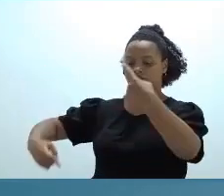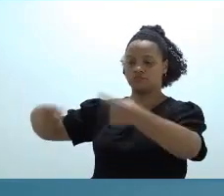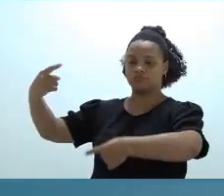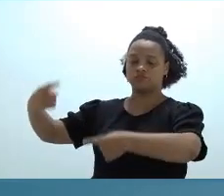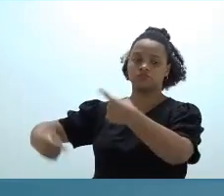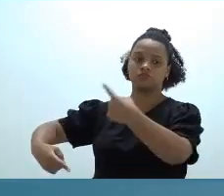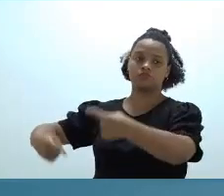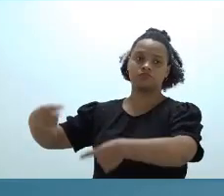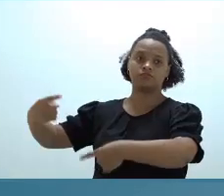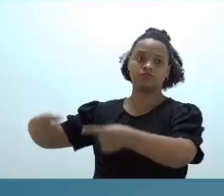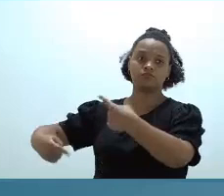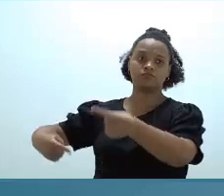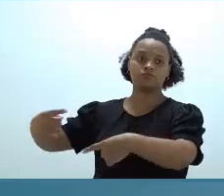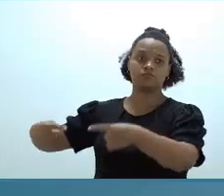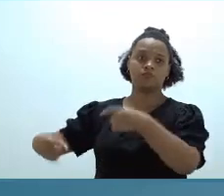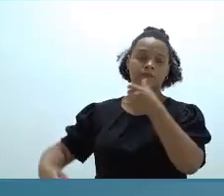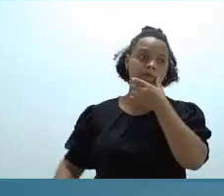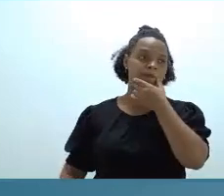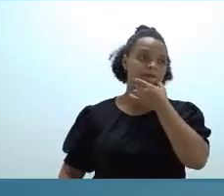que